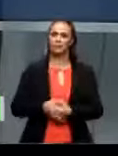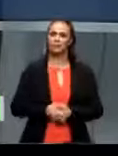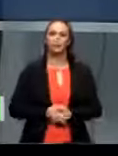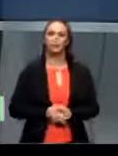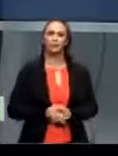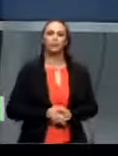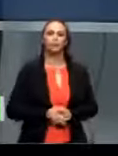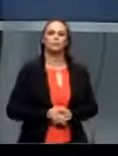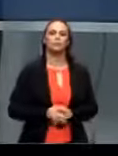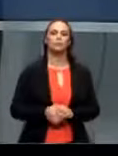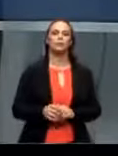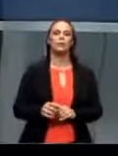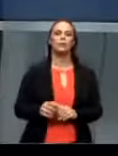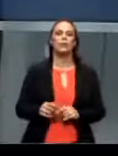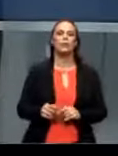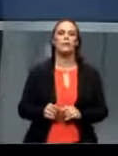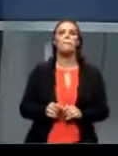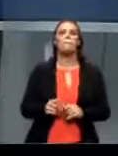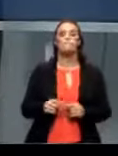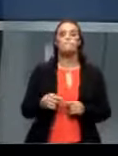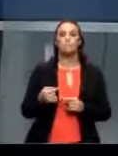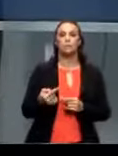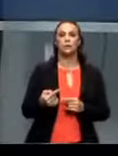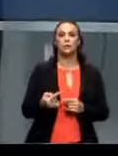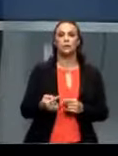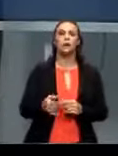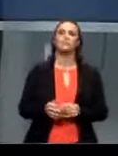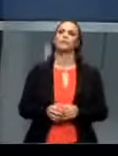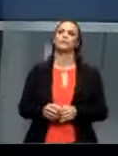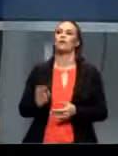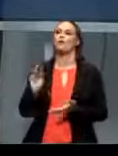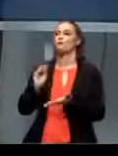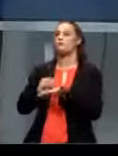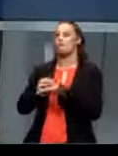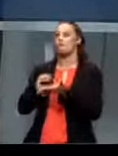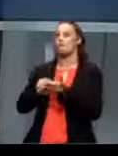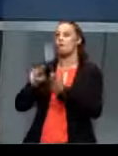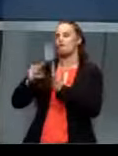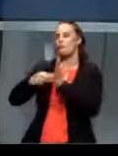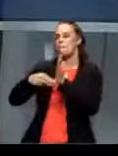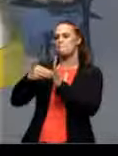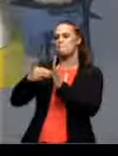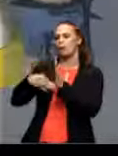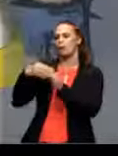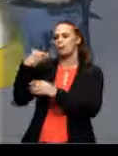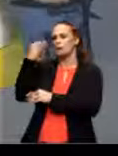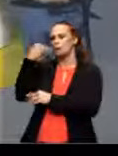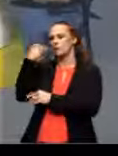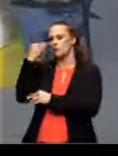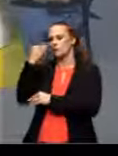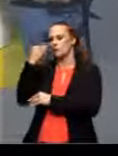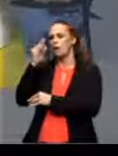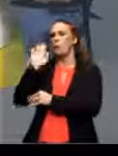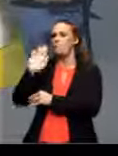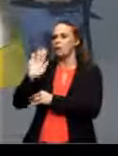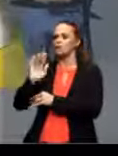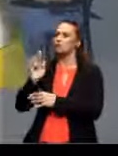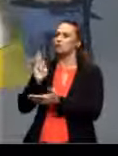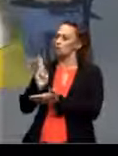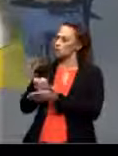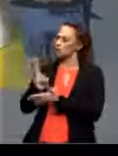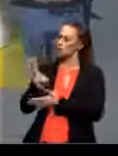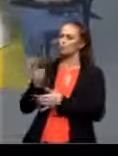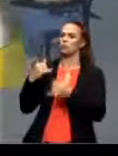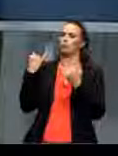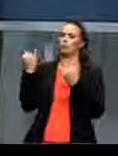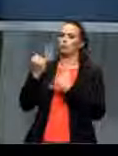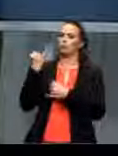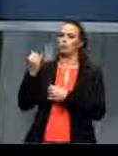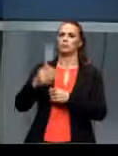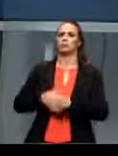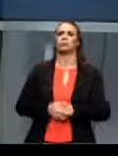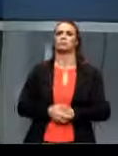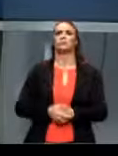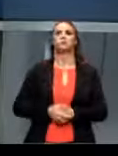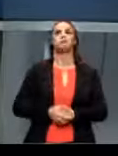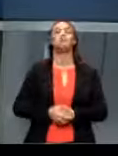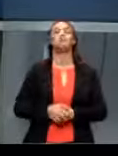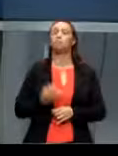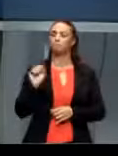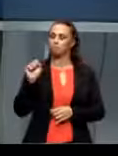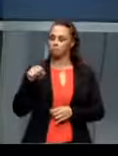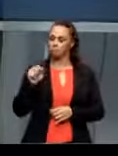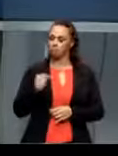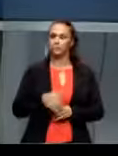nossa próxima. Eles não usavam método experimental naquela época, né? Sim. Mas não deixa de ser importante. Isso. Oitavo